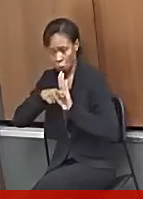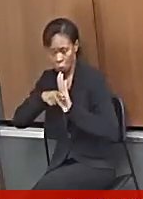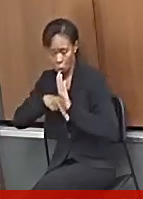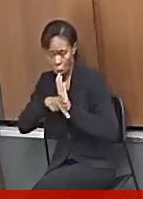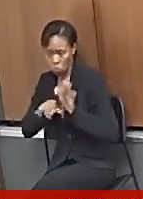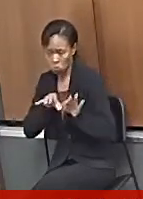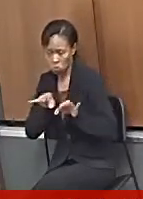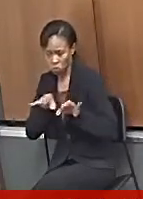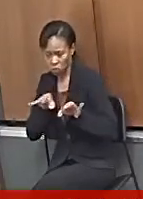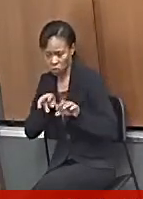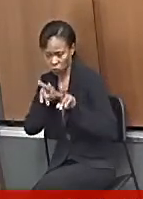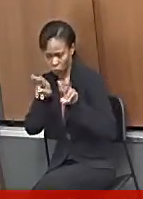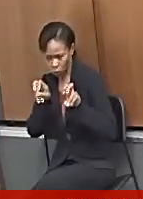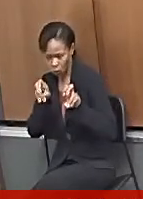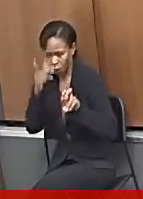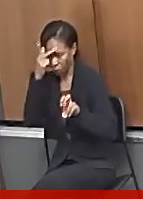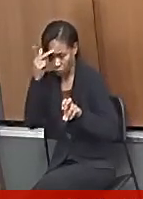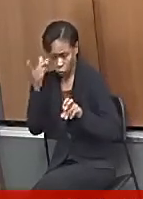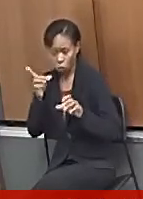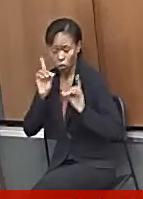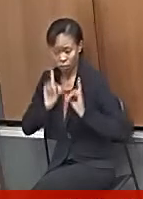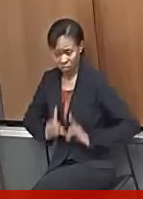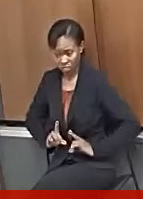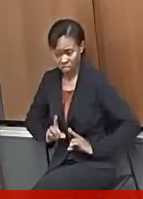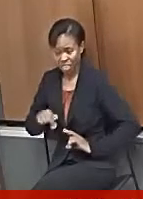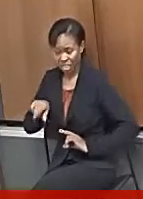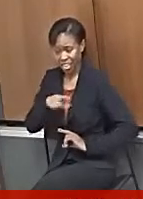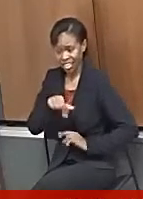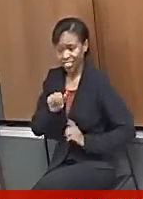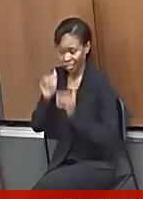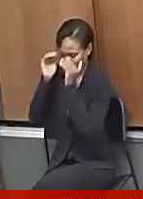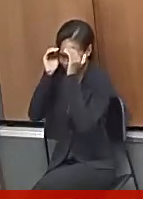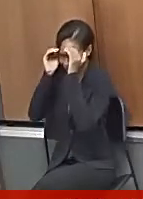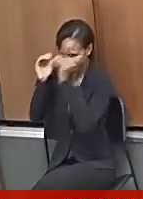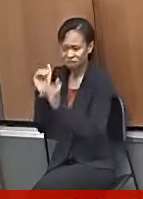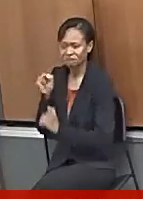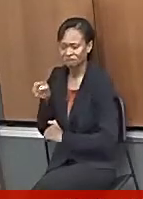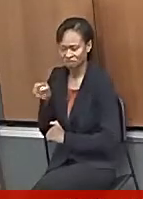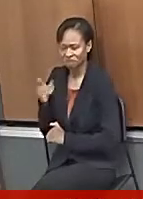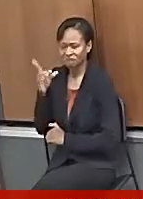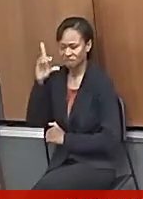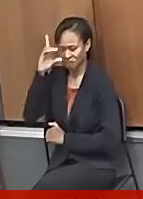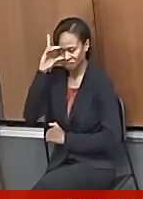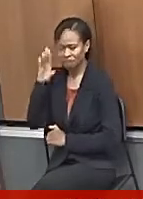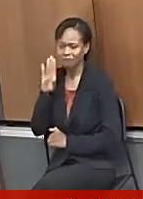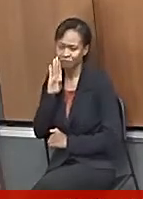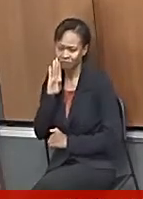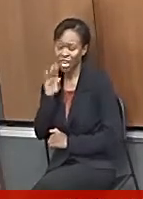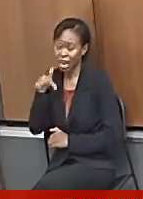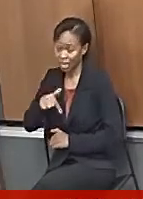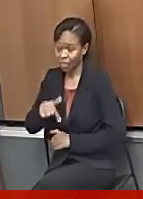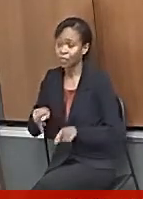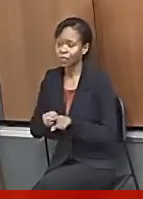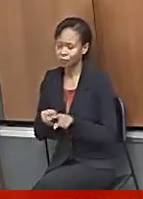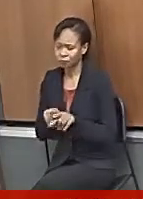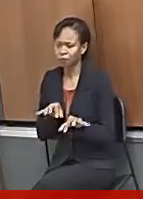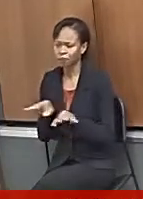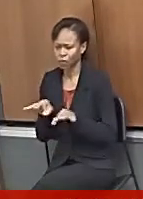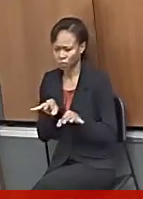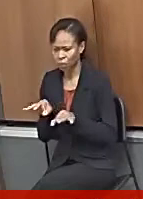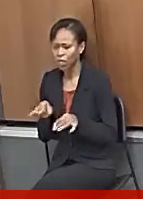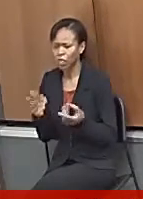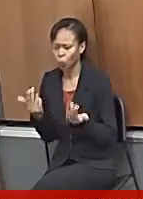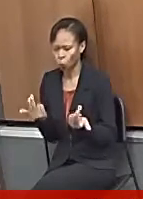pessoa com deficiência escuta a voz e nem se eu acredito que nesse projeto não vai ter diferença porque vós e nem se tem demonstrado ao longo